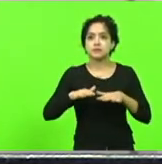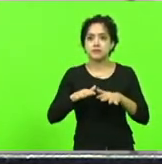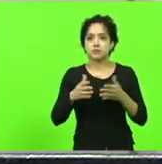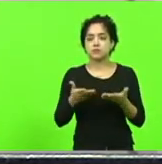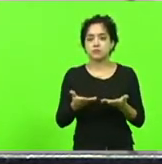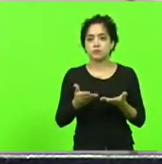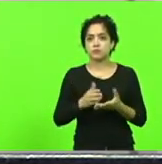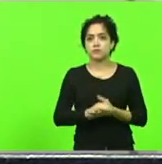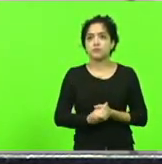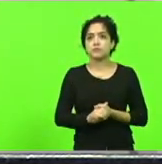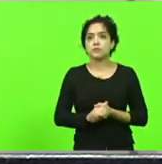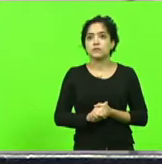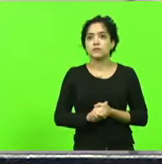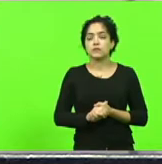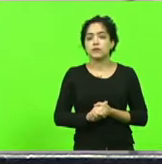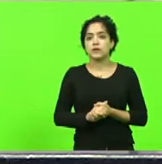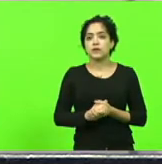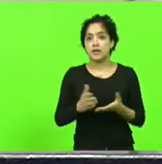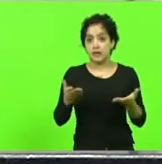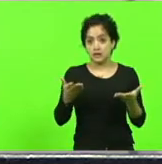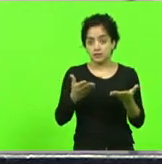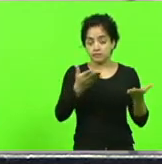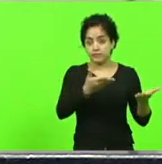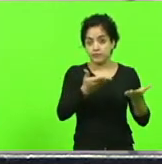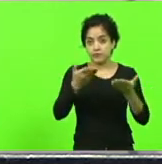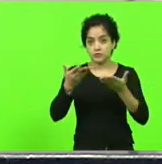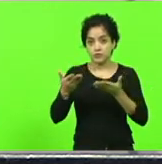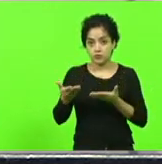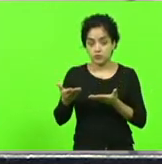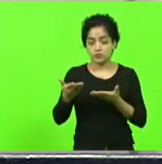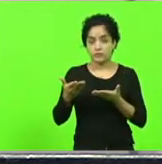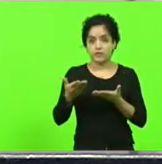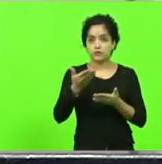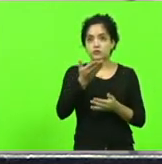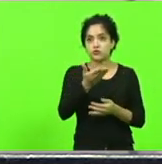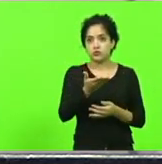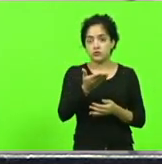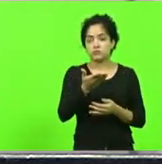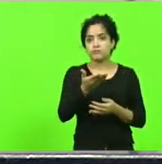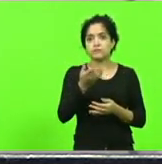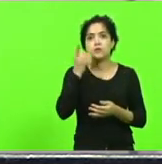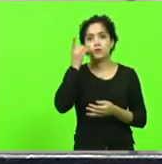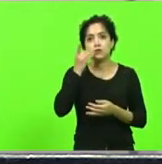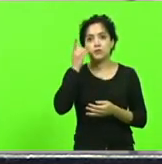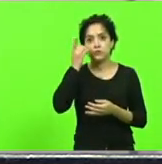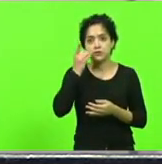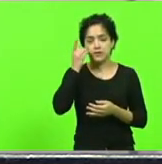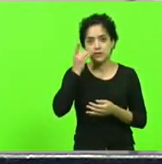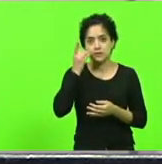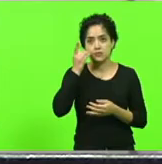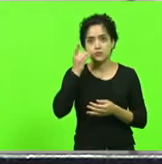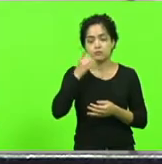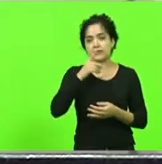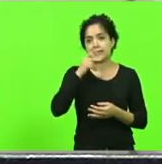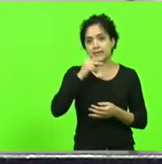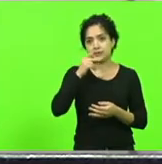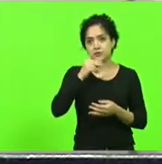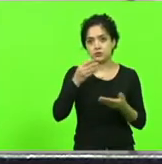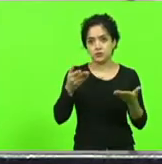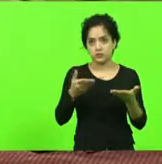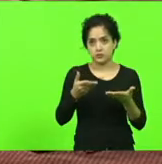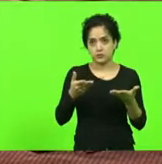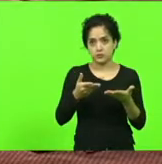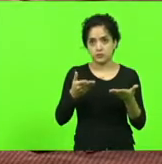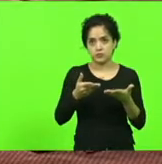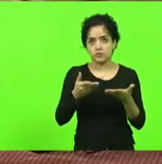sessão. Eu faço um convite ao nosso colega de mesa, deputado Kennedy Nunes, o rei